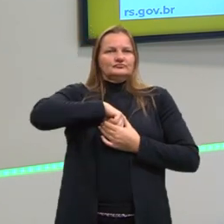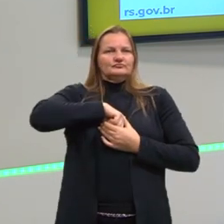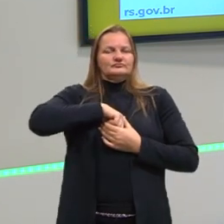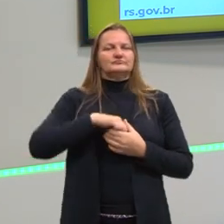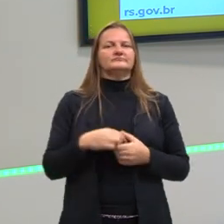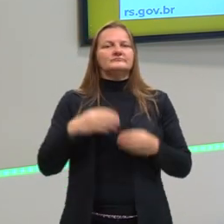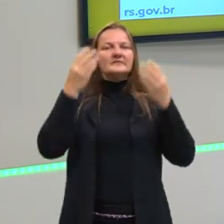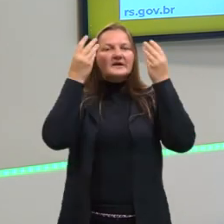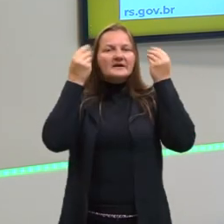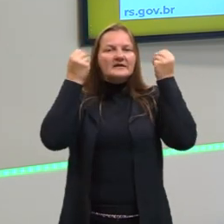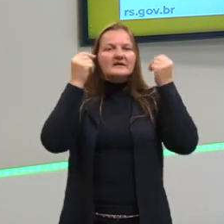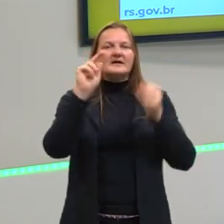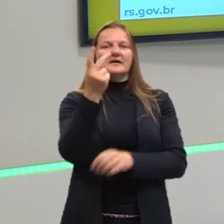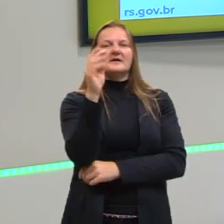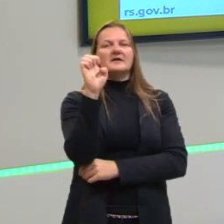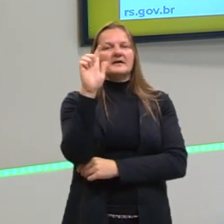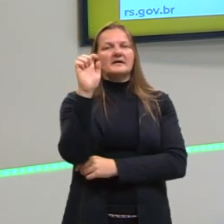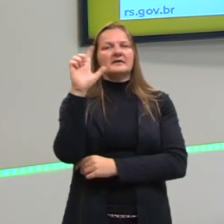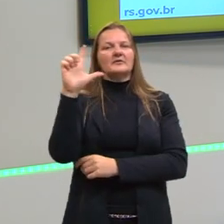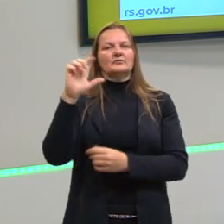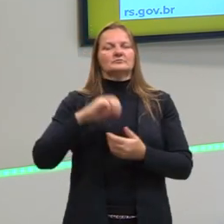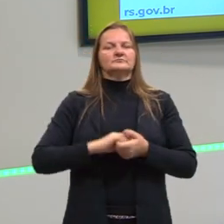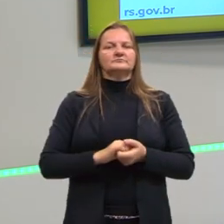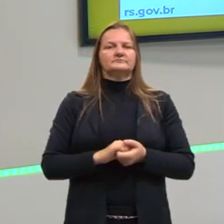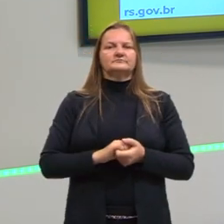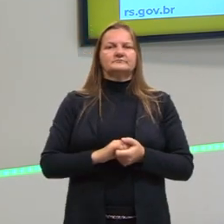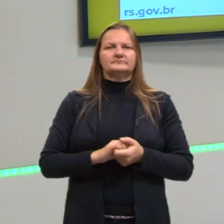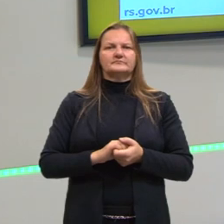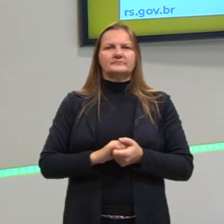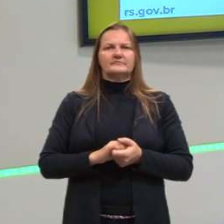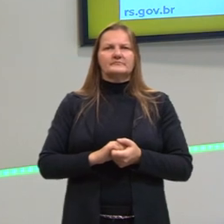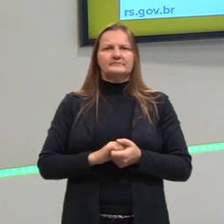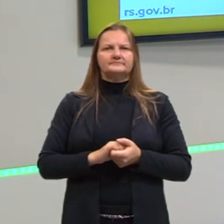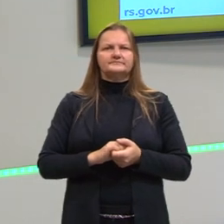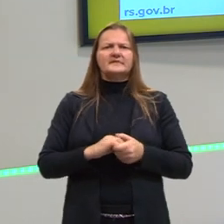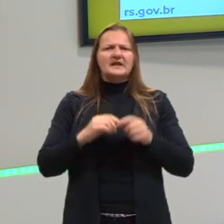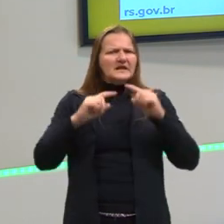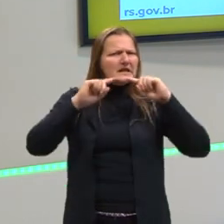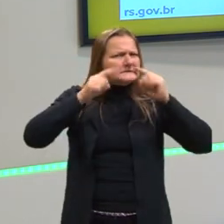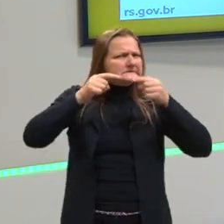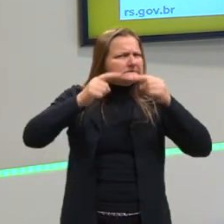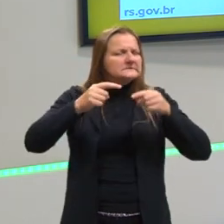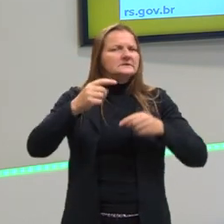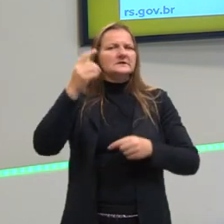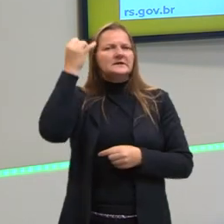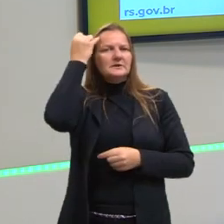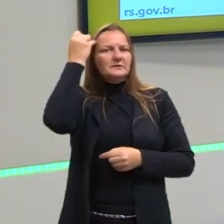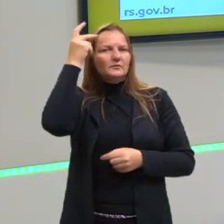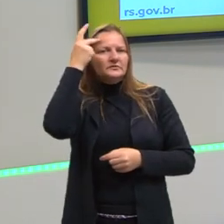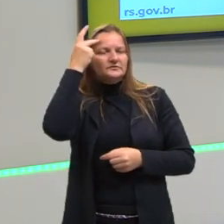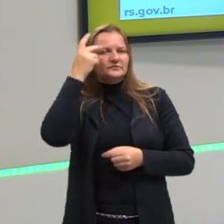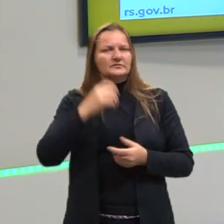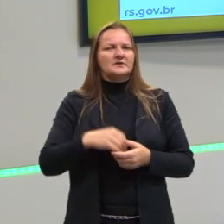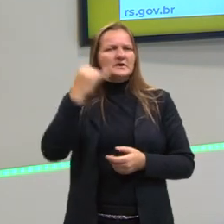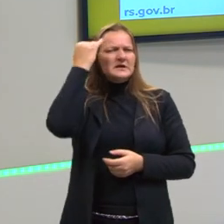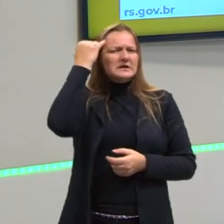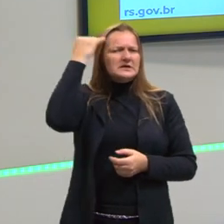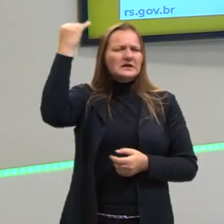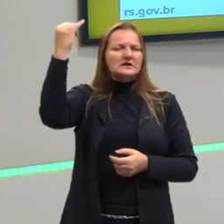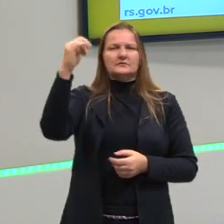por Raquel EA crítica ele faz então ao ao formalismo kantiano é um dos últimos grandes de idealistas